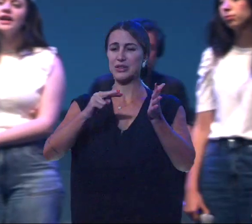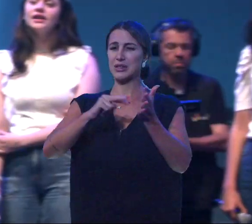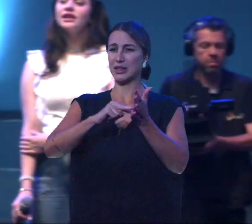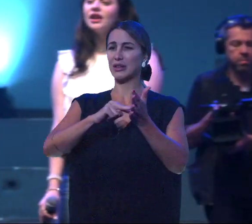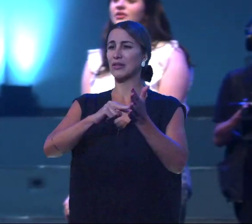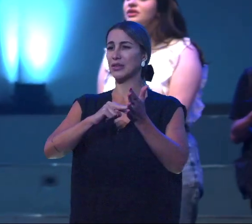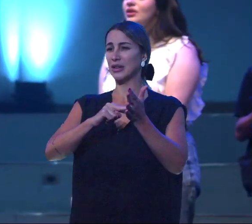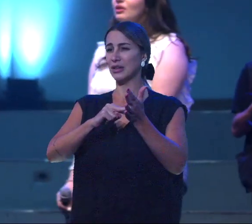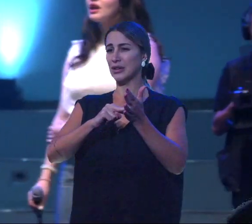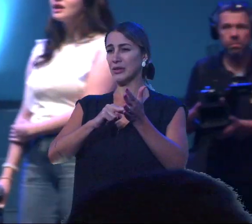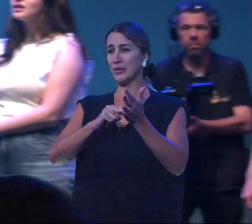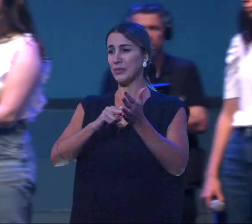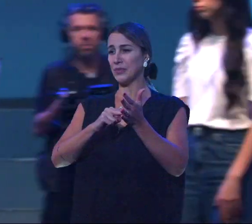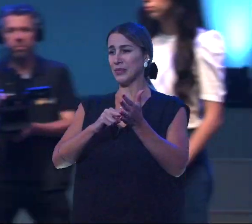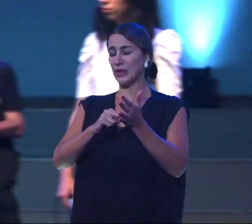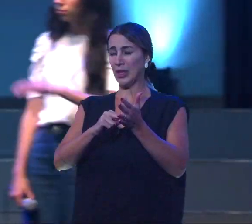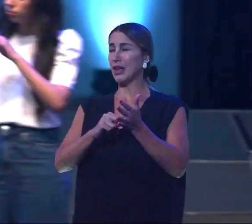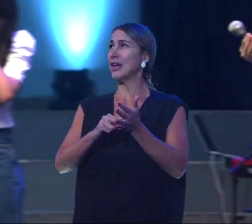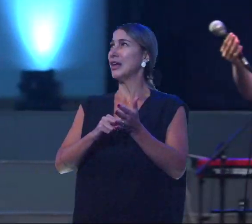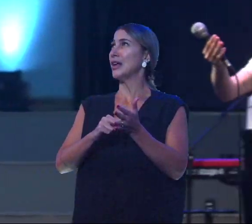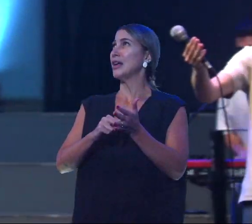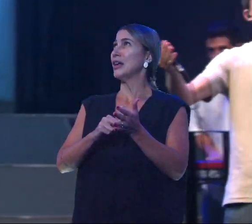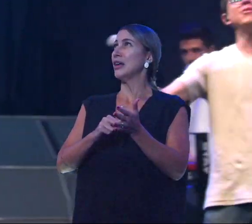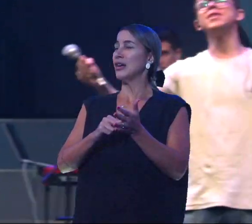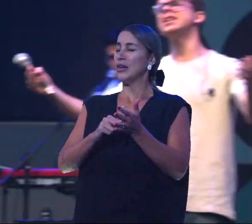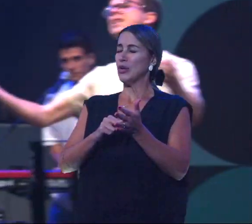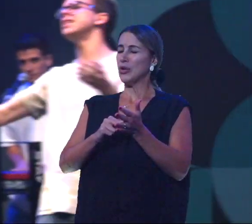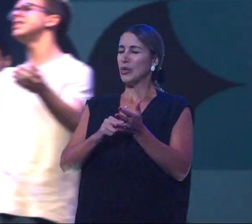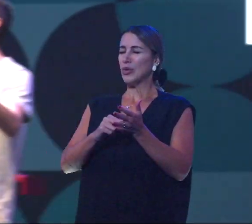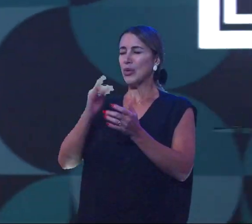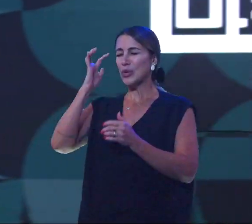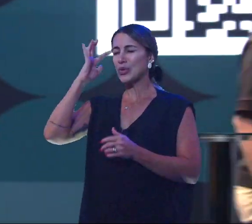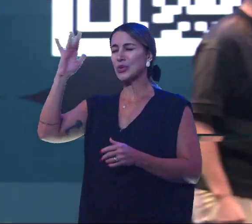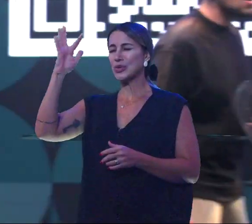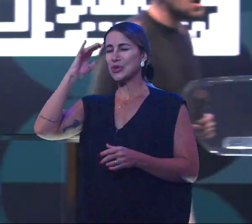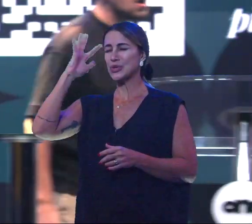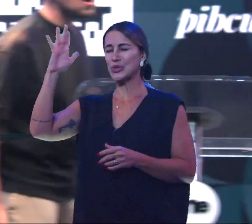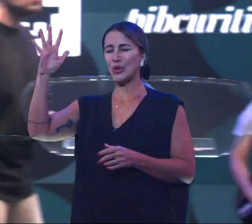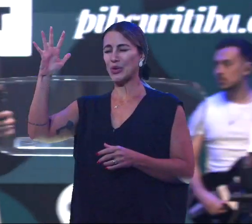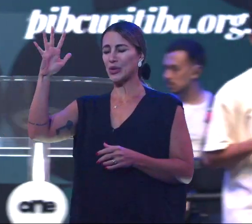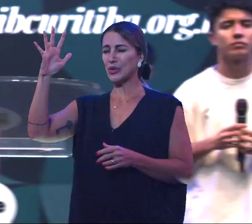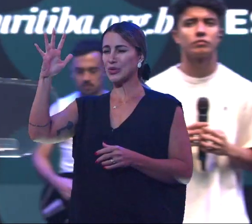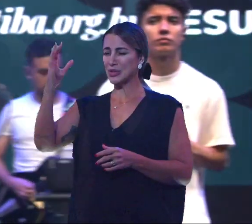sonhos e você não está vivendo estes sonhos ainda porque eles estão no lugar errado.